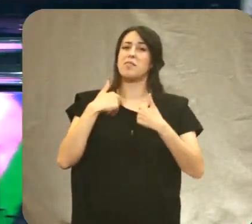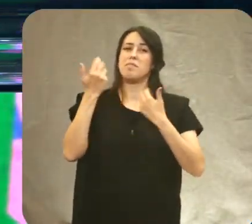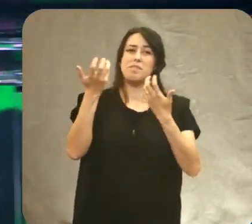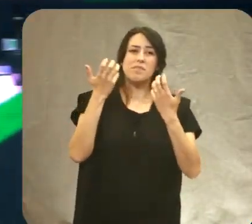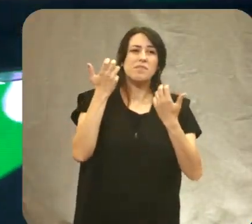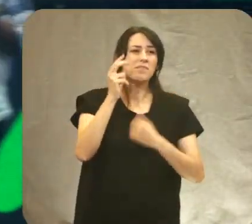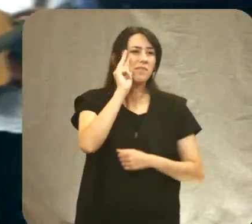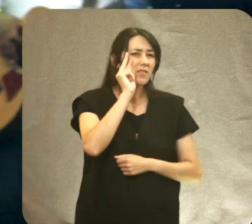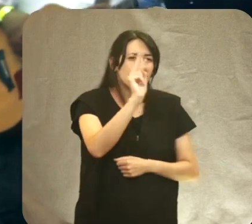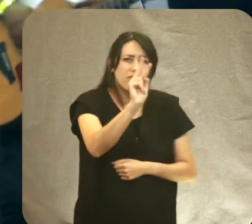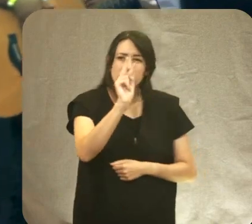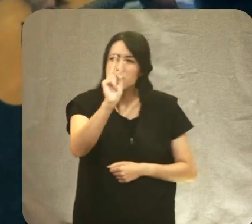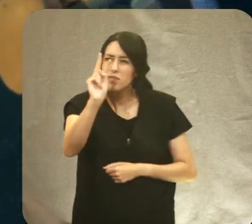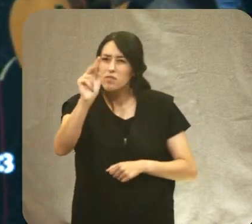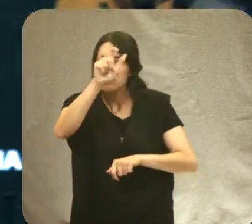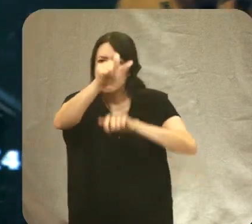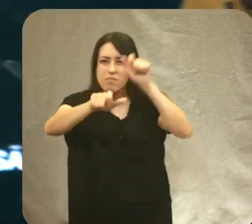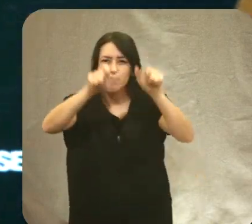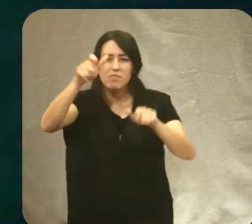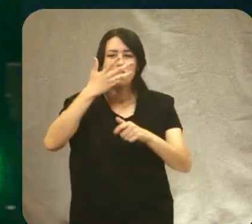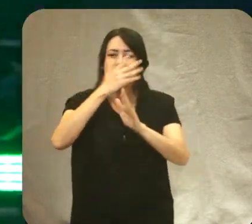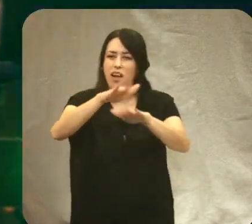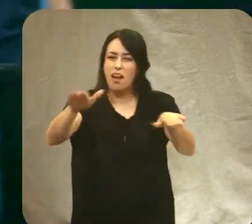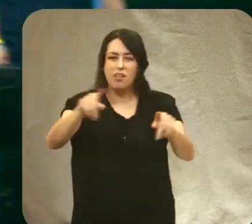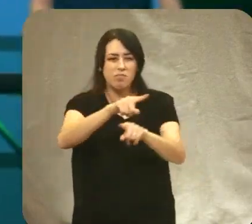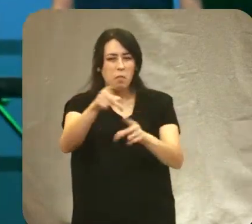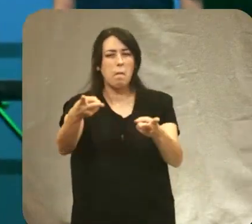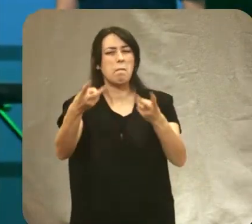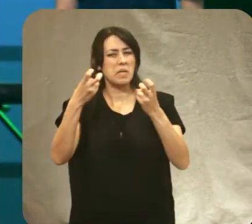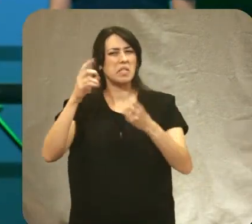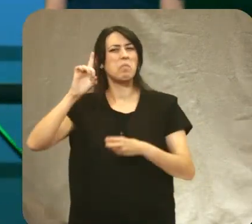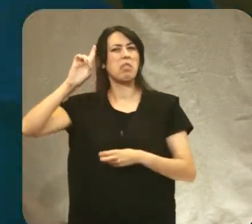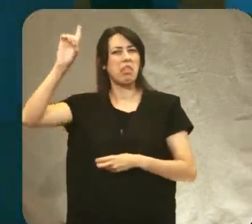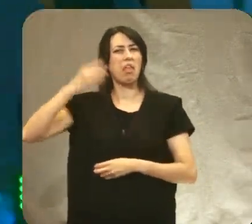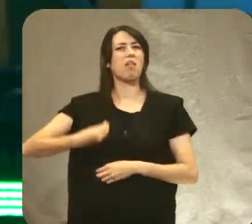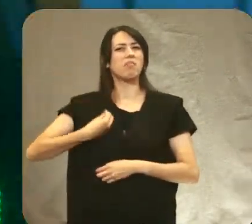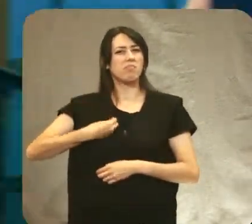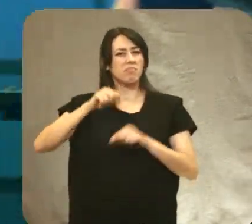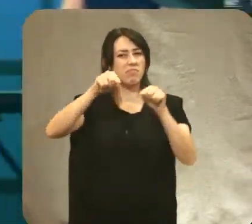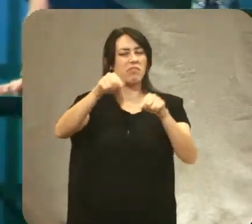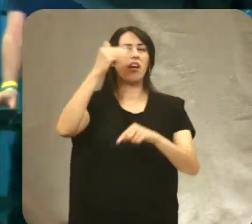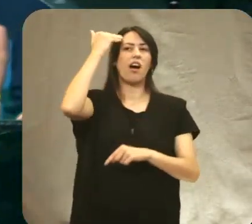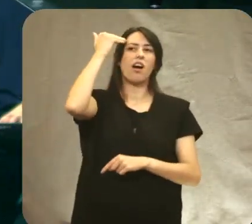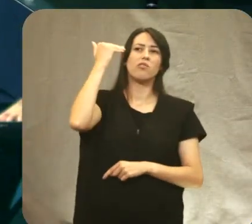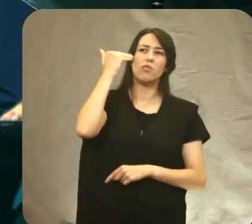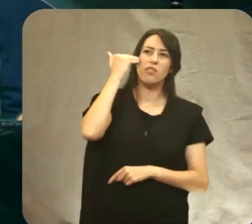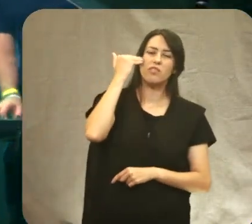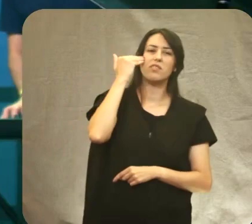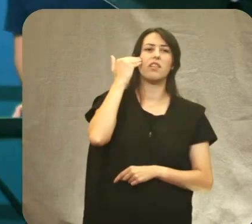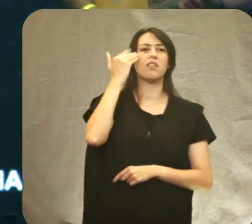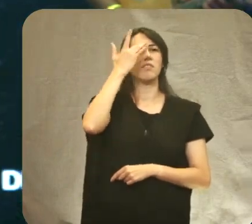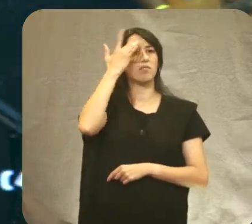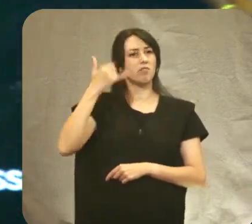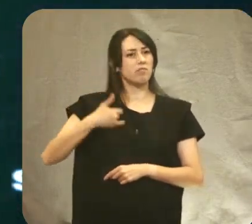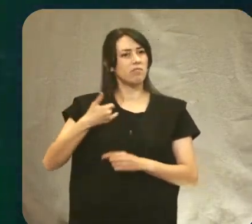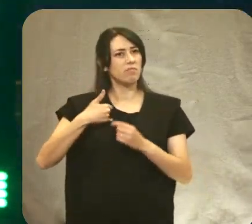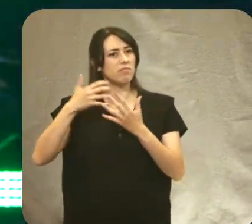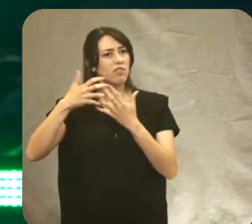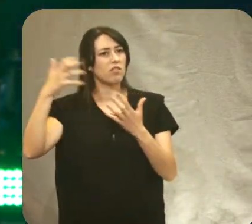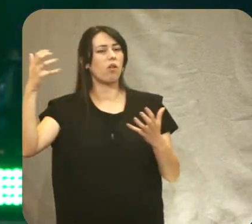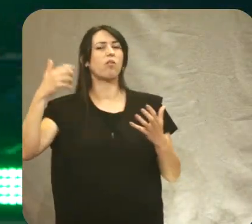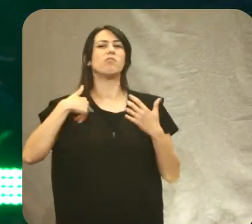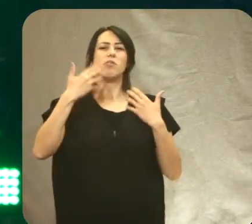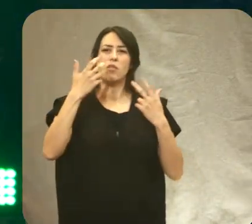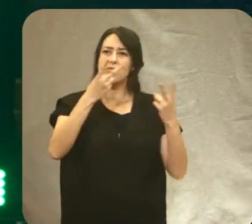sendo revelado nas crianças, sendo revelado nos adolescentes, sendo revelado através dos idosos, sendo revelado através